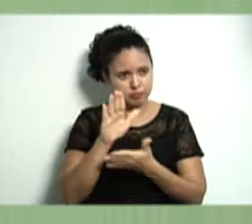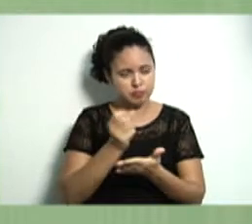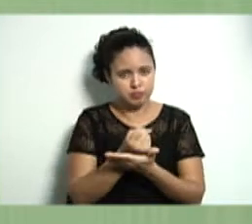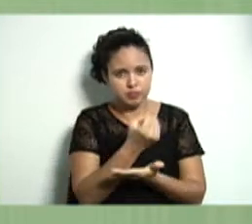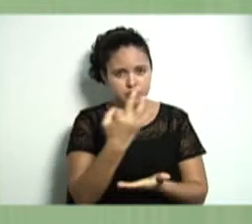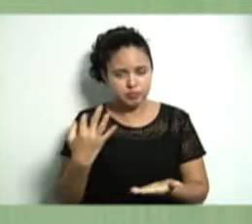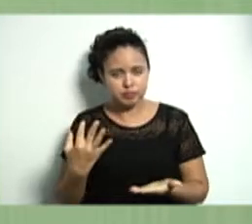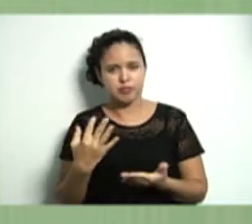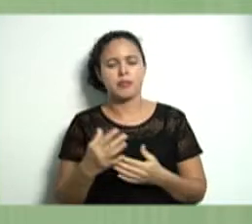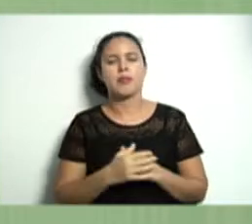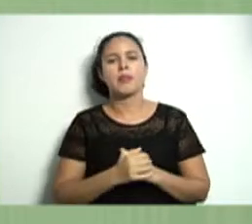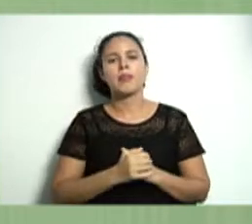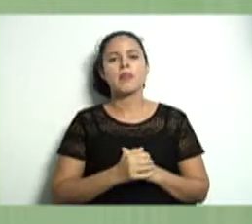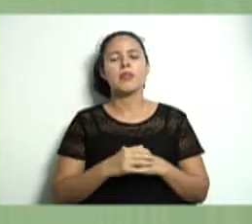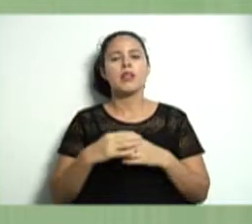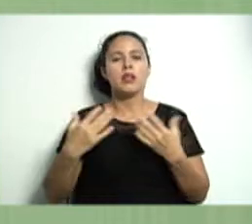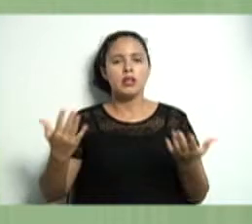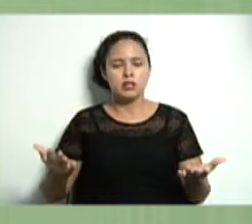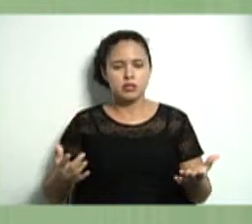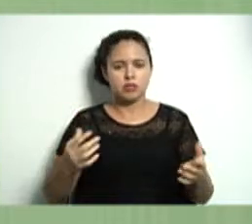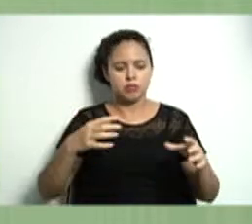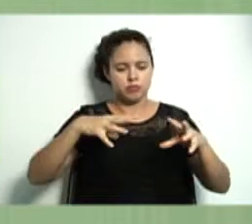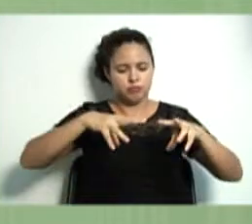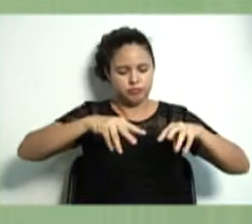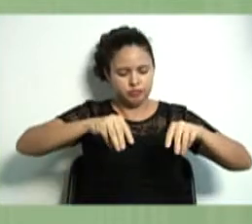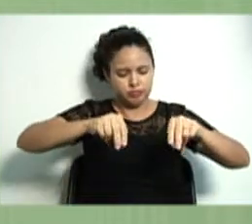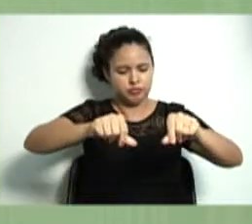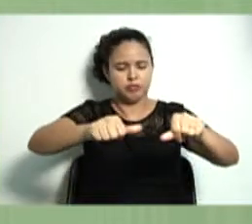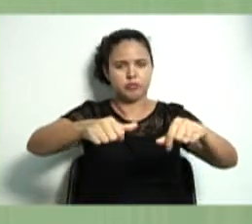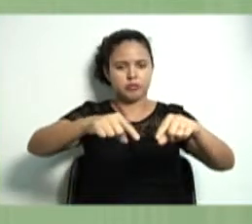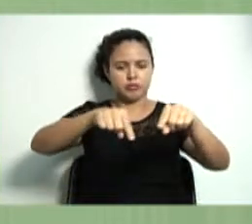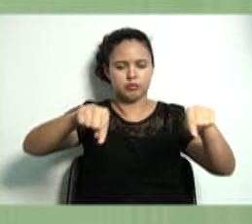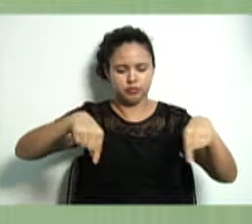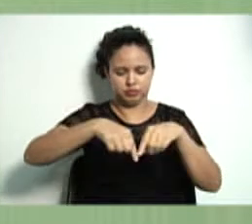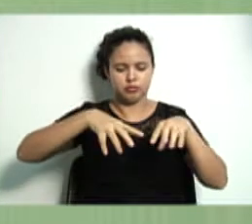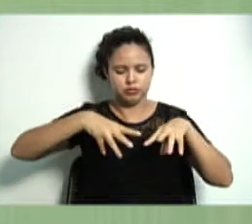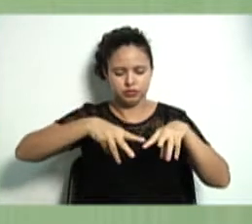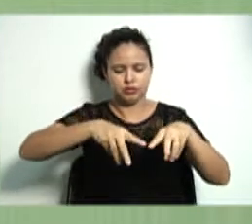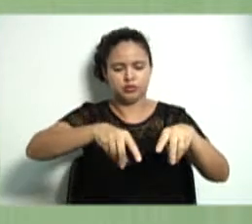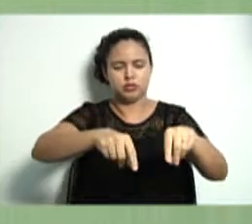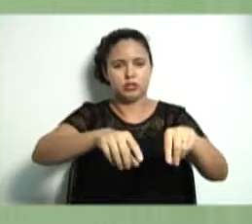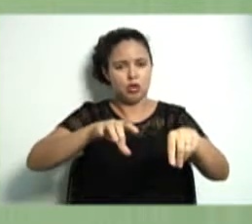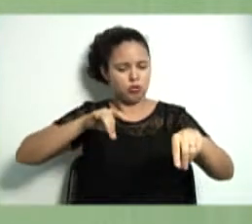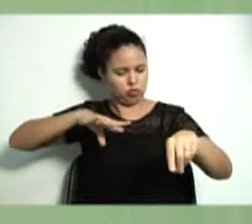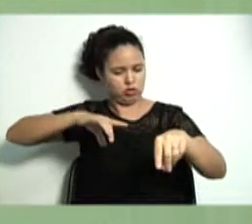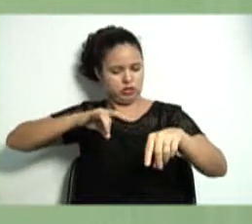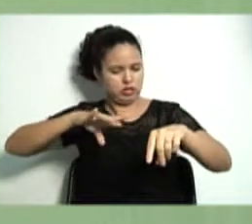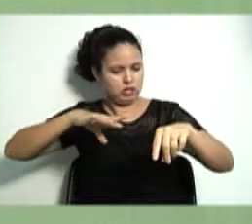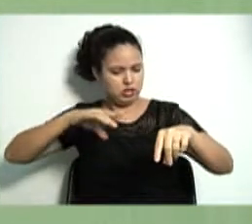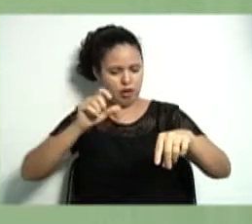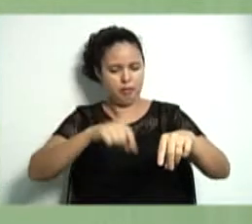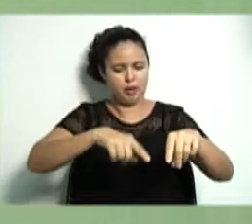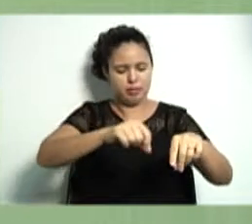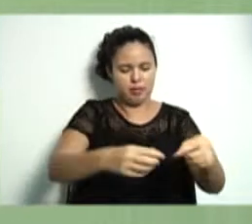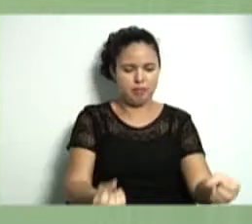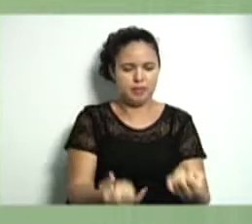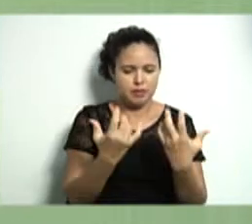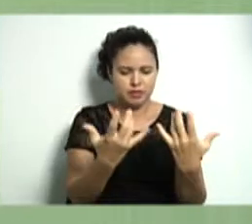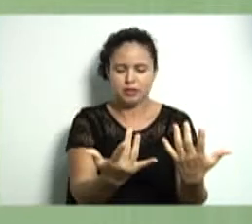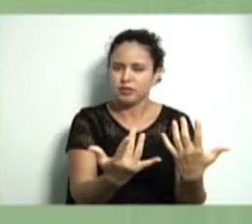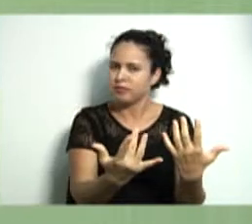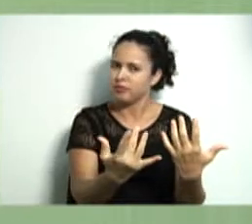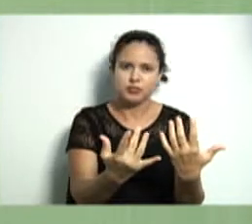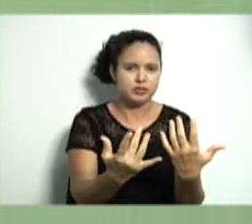produção. Uma vez que a terra não produz sozinha, precisa do homem que a trabalhe. Nem